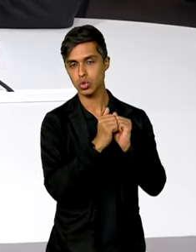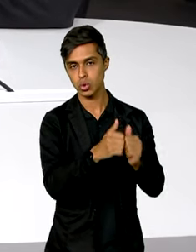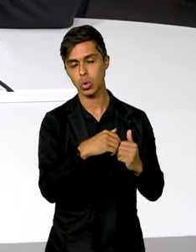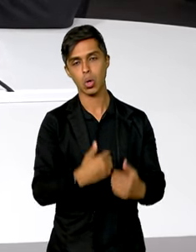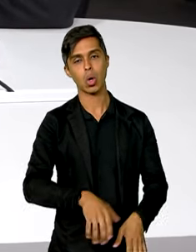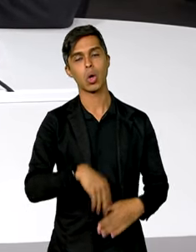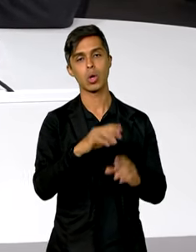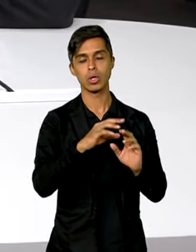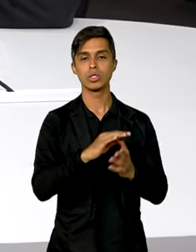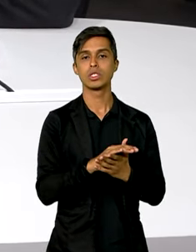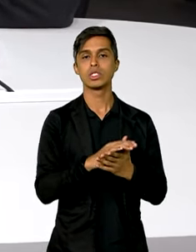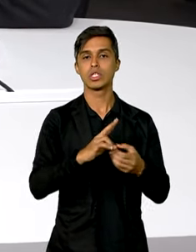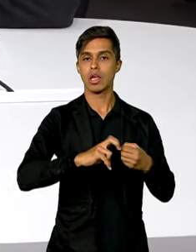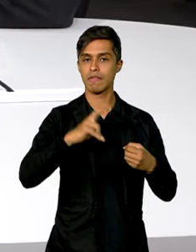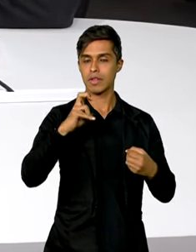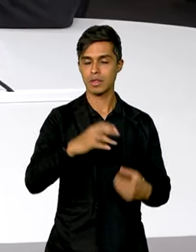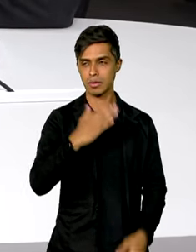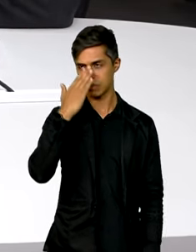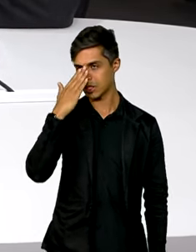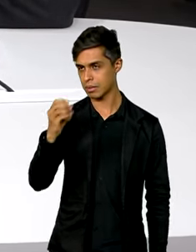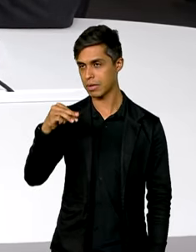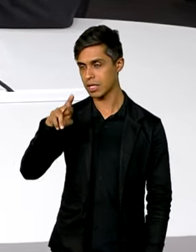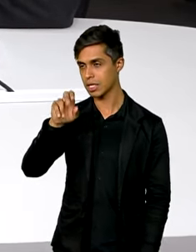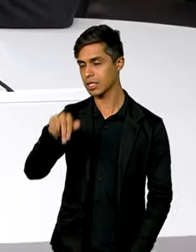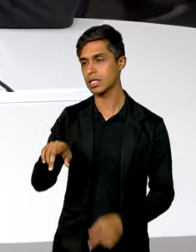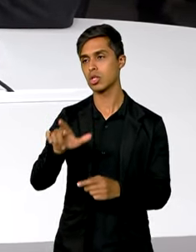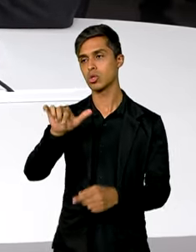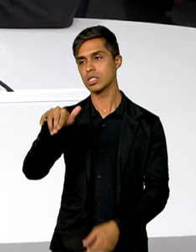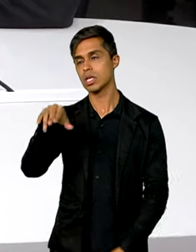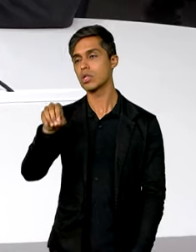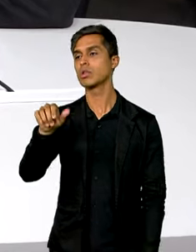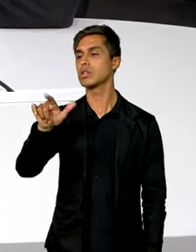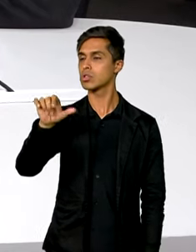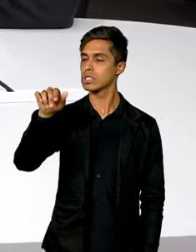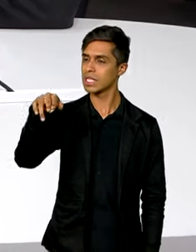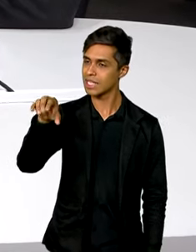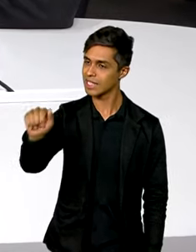Voz do Brasil no G20. Obrigado, Mariana, obrigado, Luciana, Luciano, obrigado, Brasil.